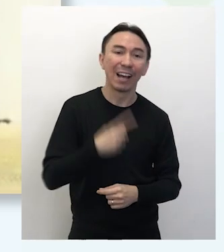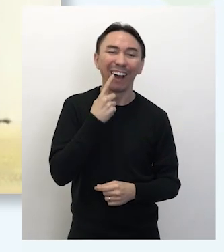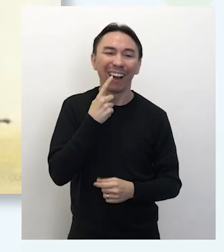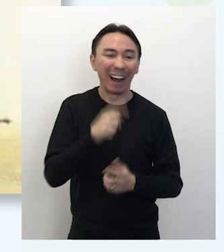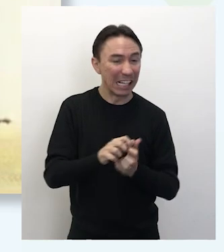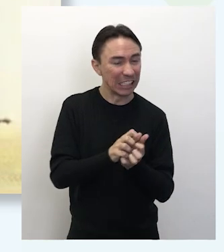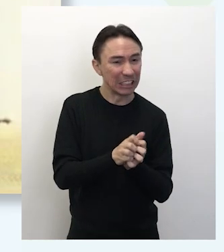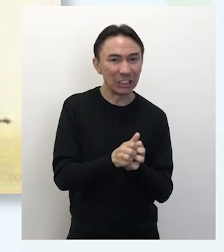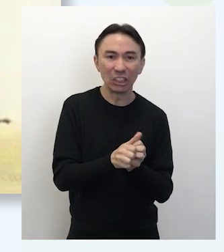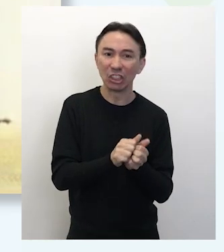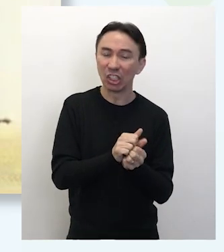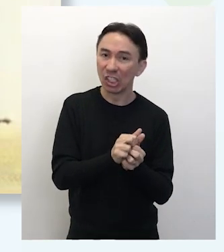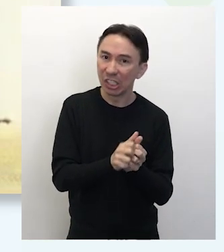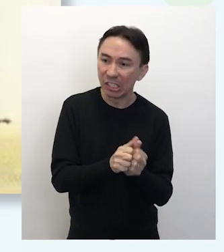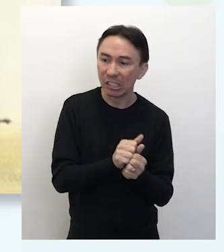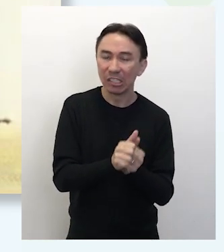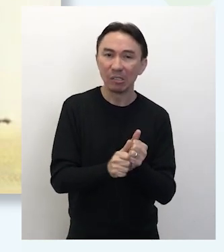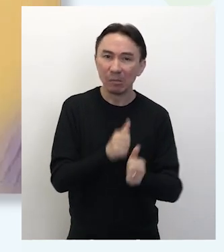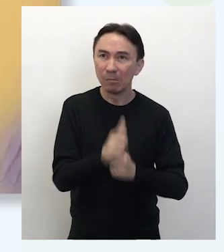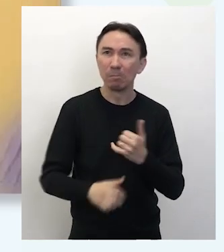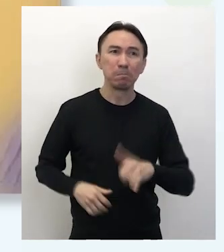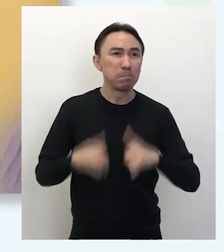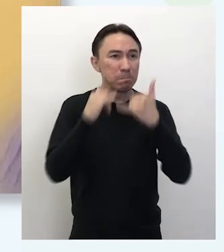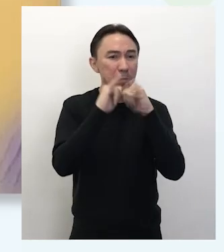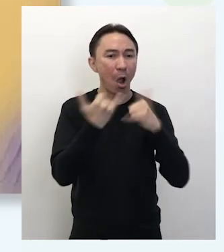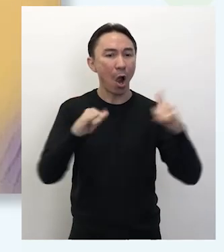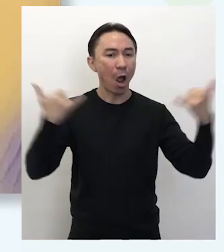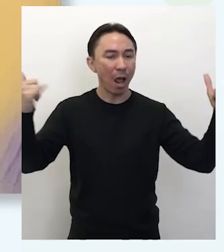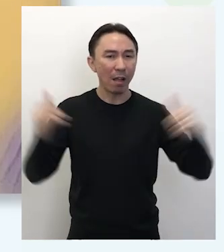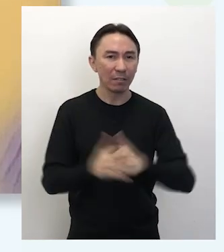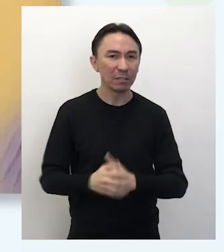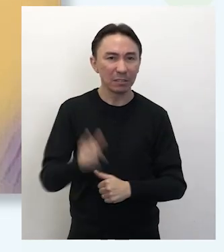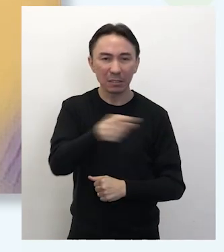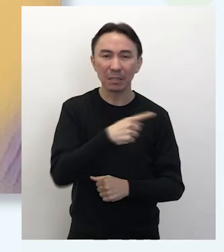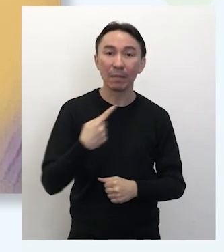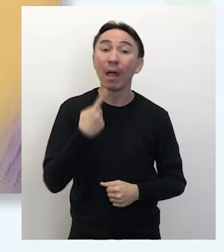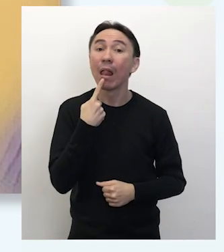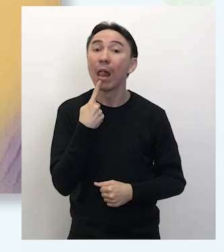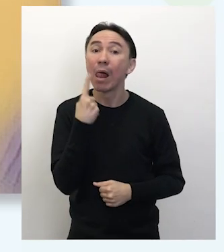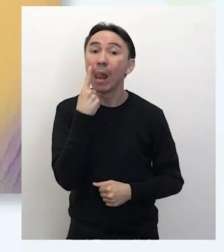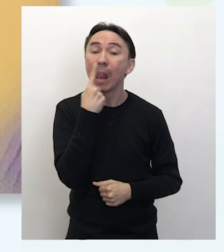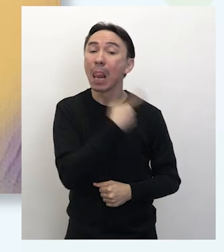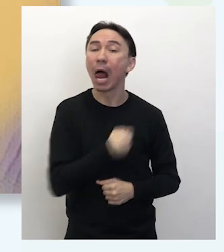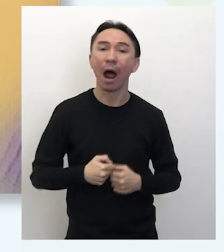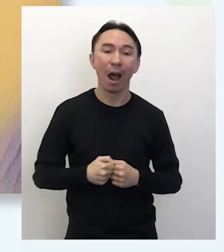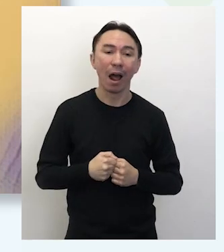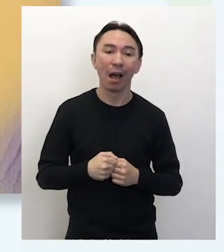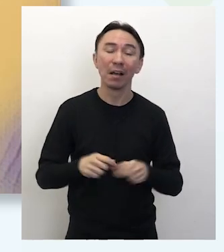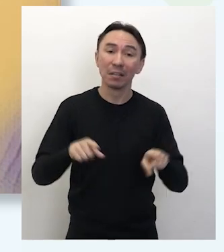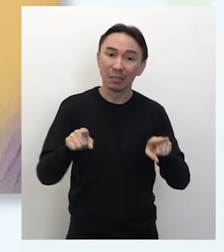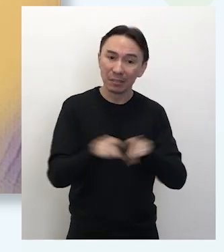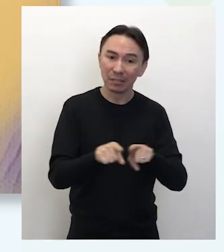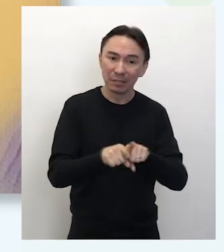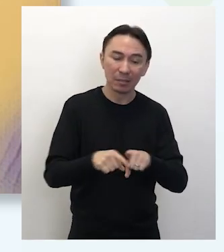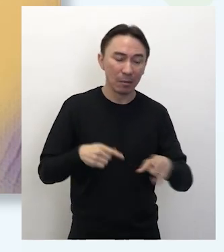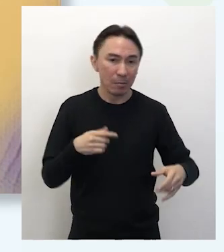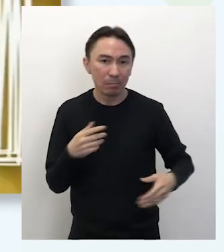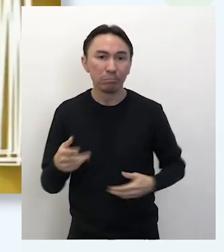da energia que sobra. Limpa o nariz com a língua, dançando, ó, fazendo